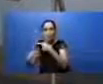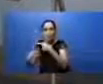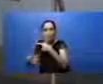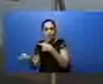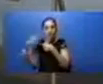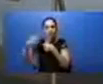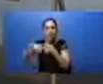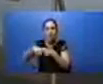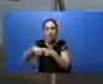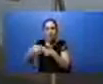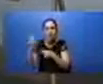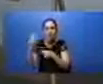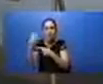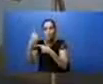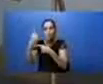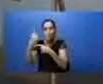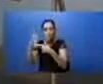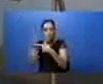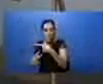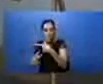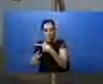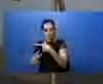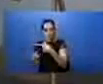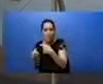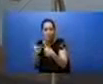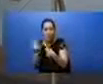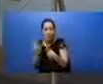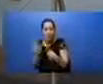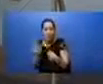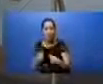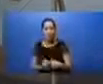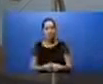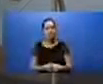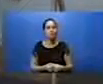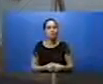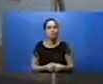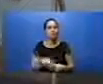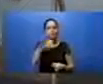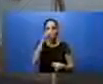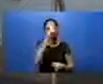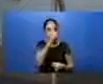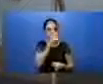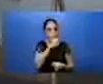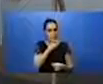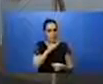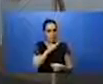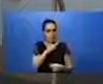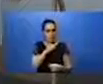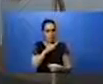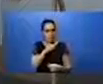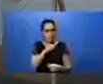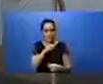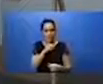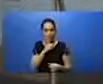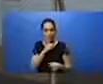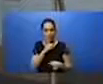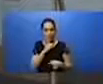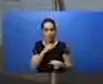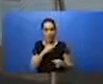E como que fica em forma de fração? Ó, o amarelo cabe uma vez inteira,